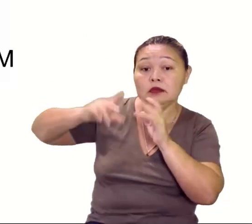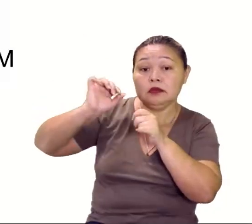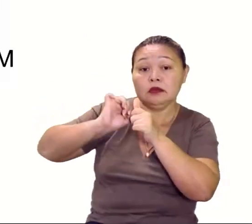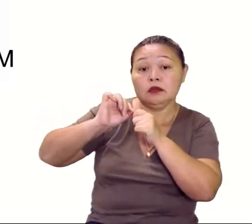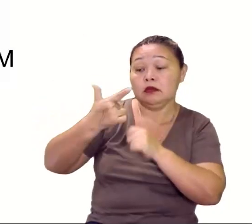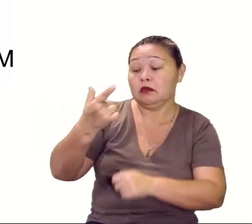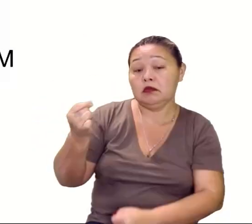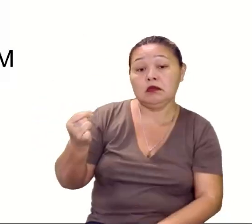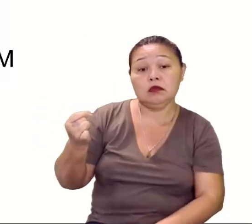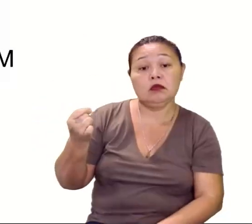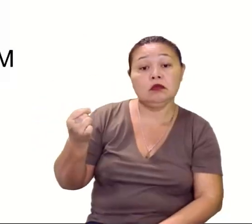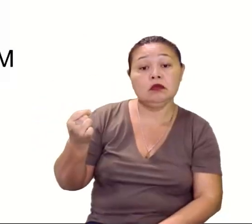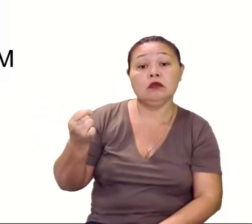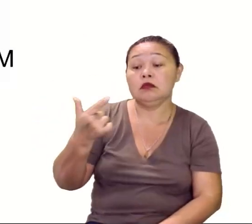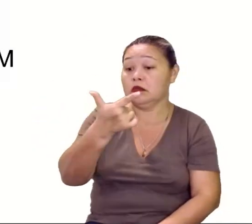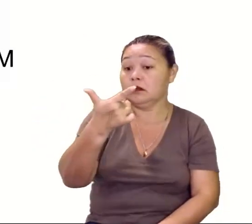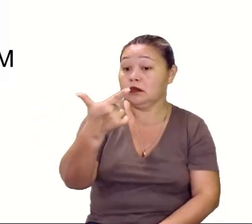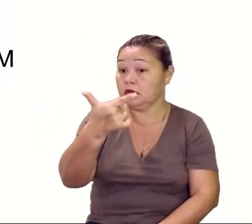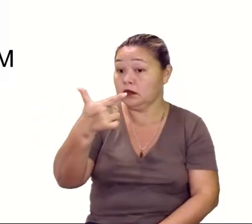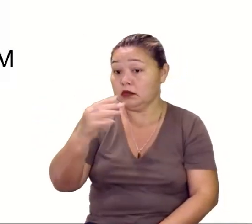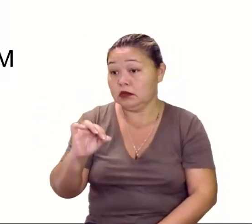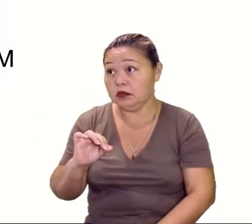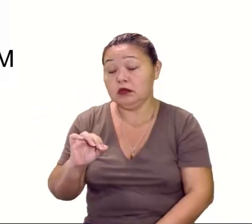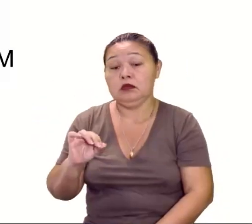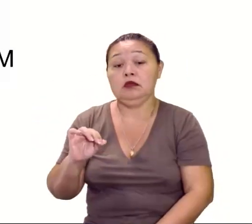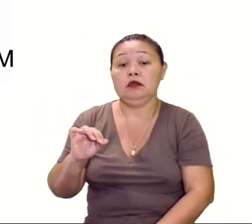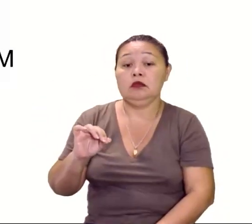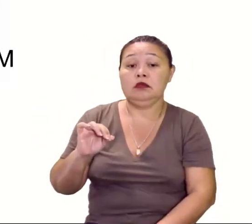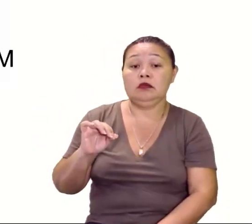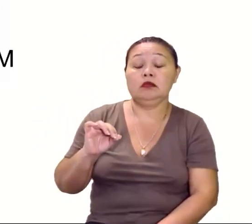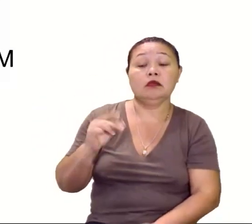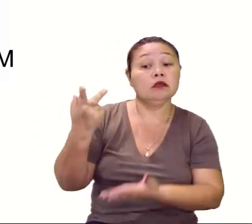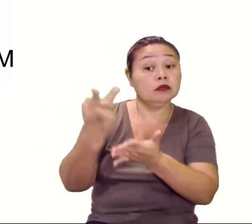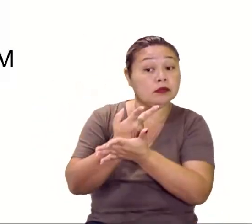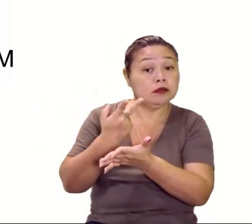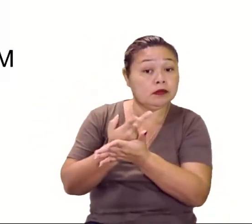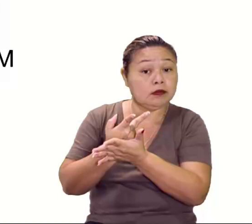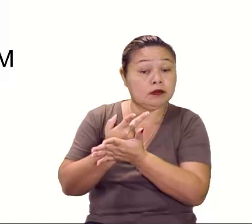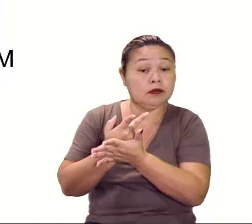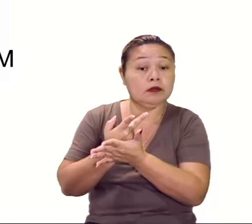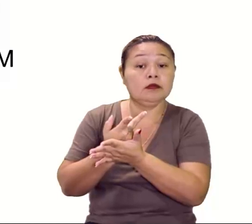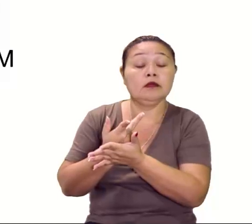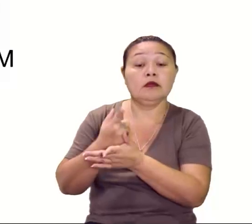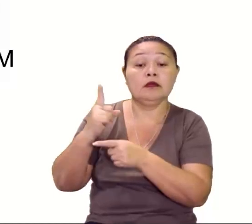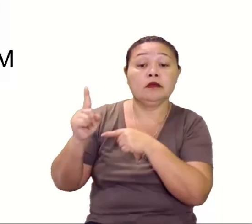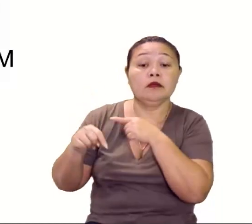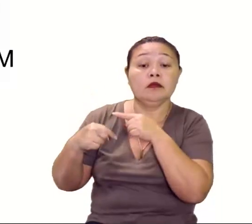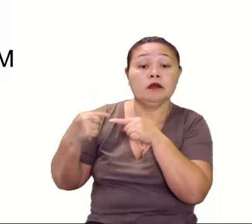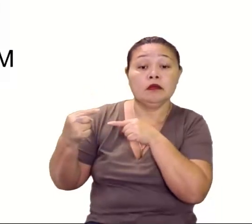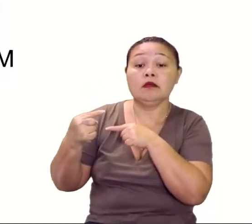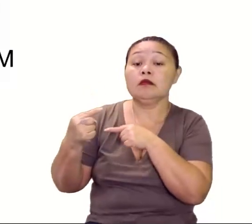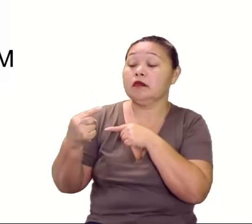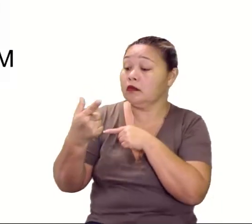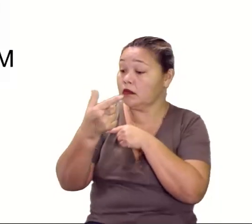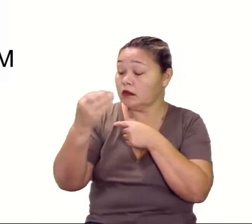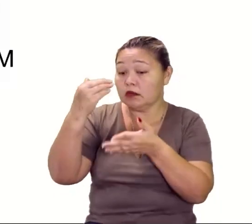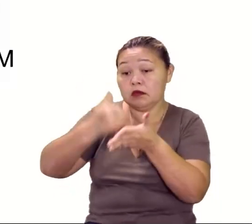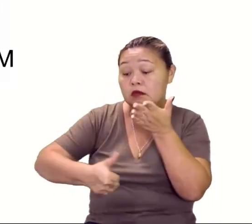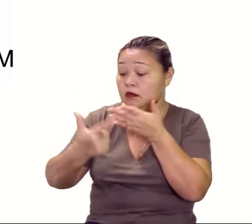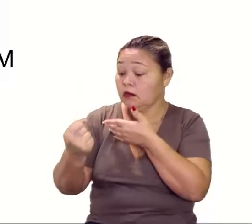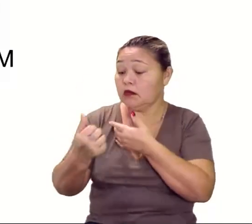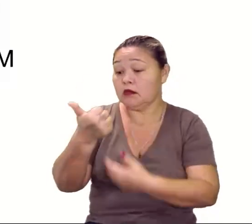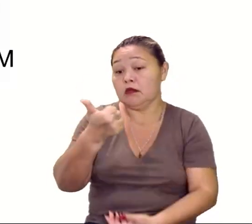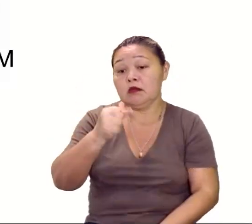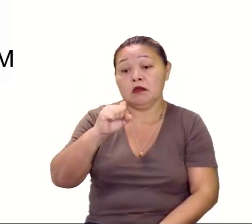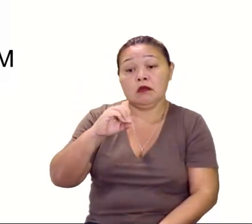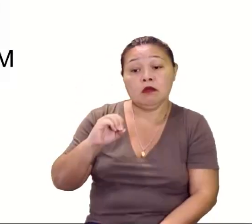só aqui, eu vou ficar com 220. Então fica errado, tá? Então, uma vez que tinha 200, descontou os 20,